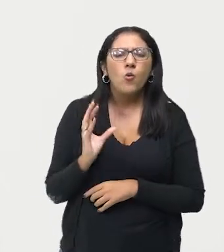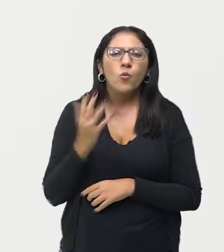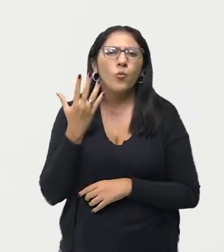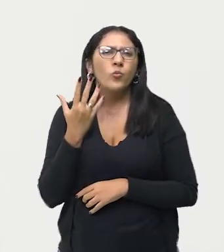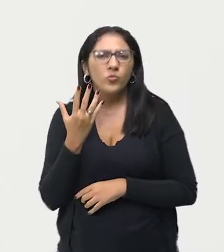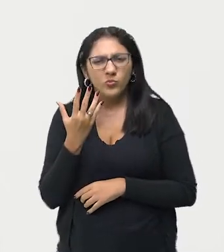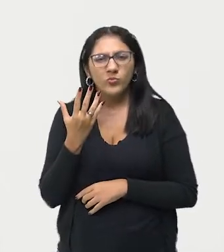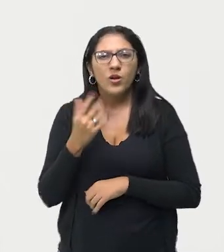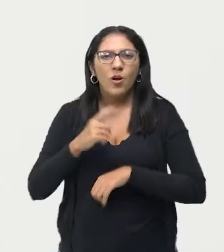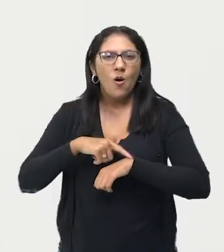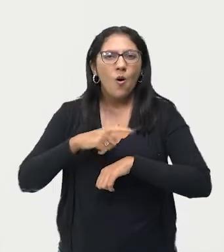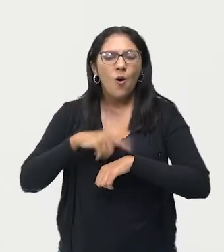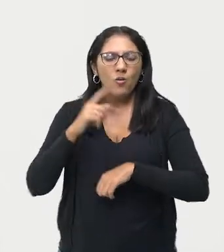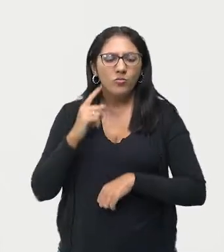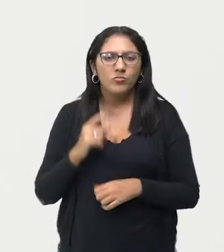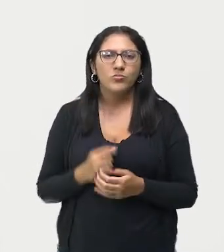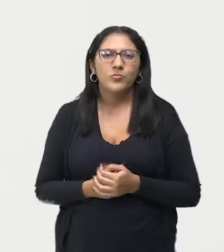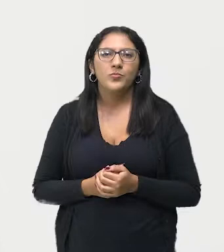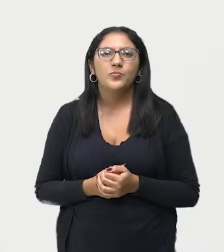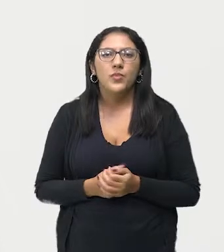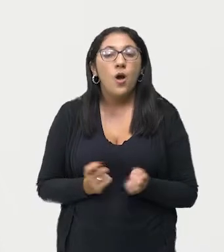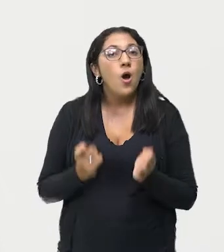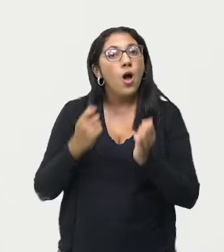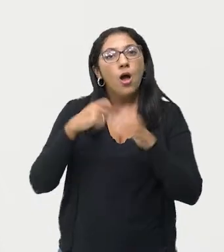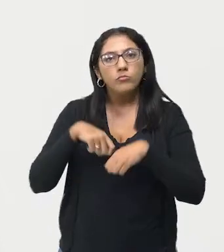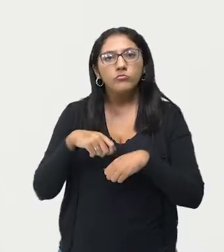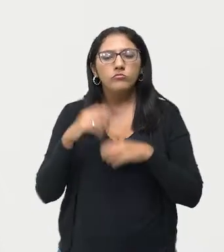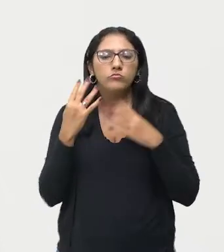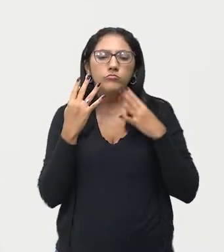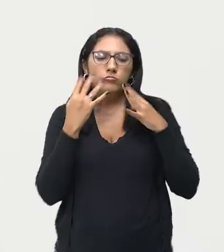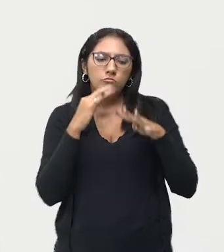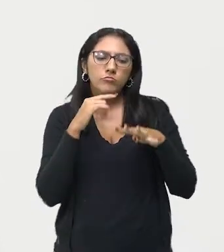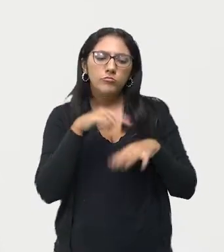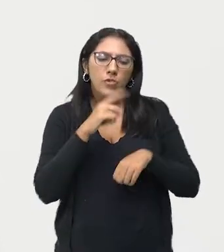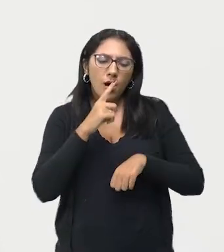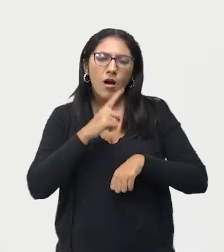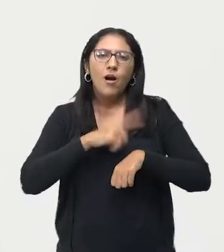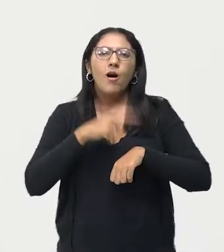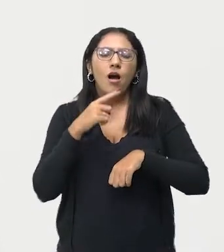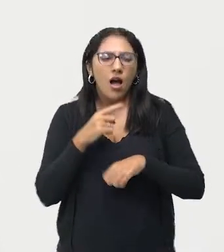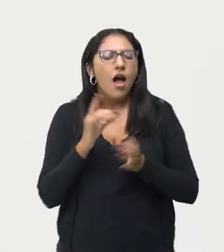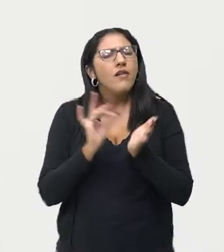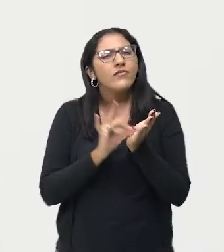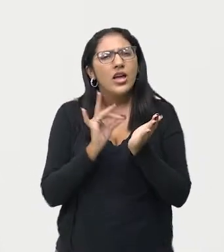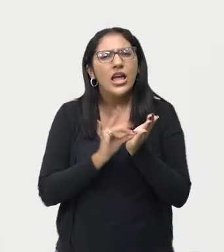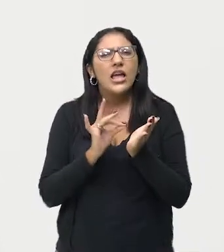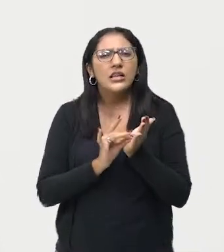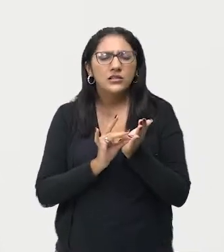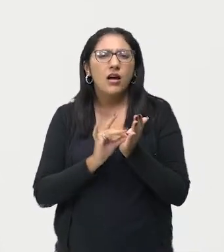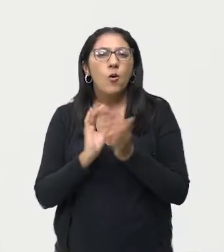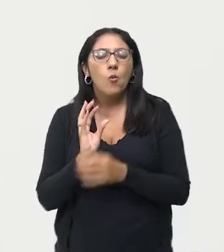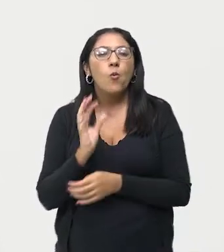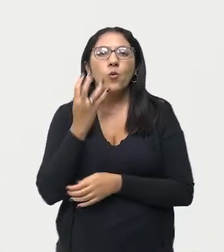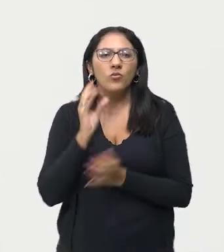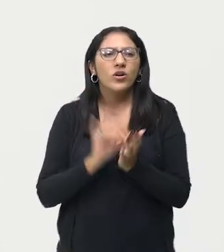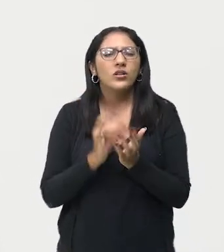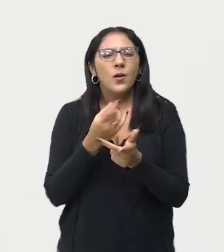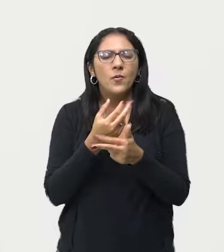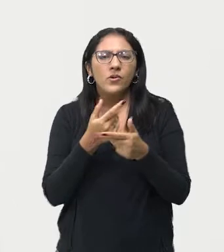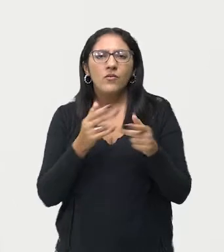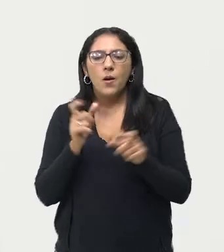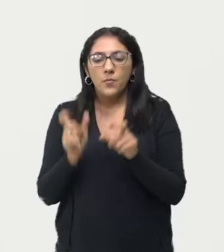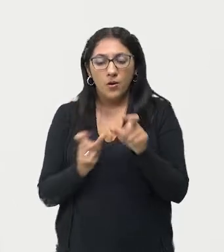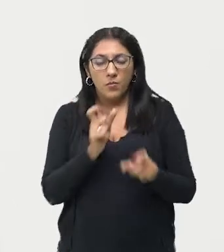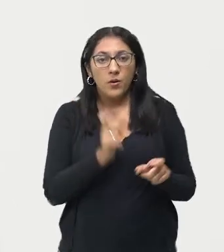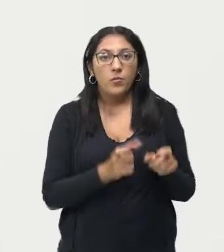esse acontecimento pode ser comprovado por mais de uma pessoa, por mais de um participante